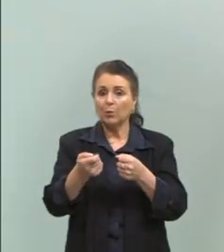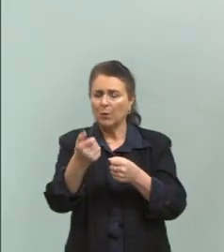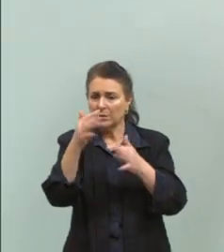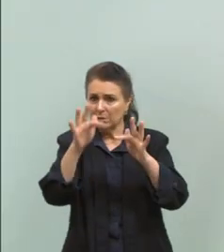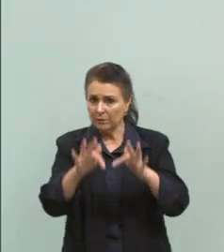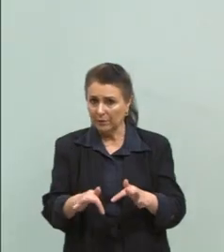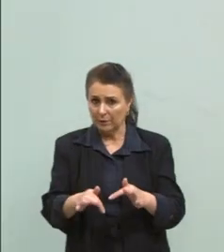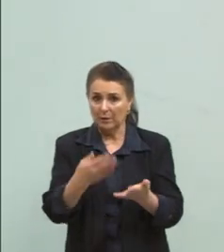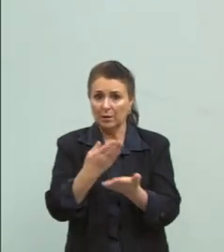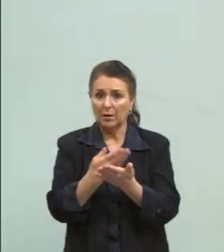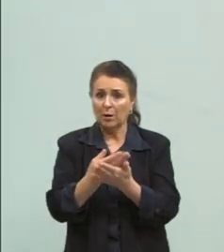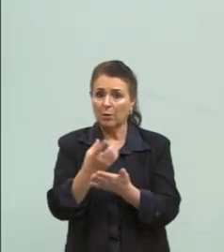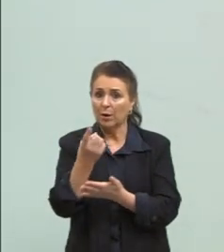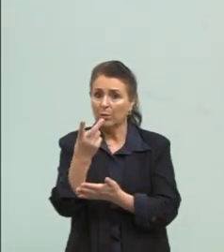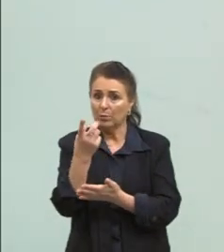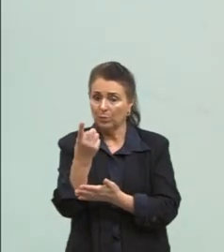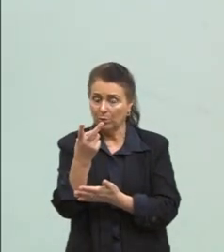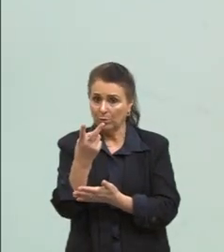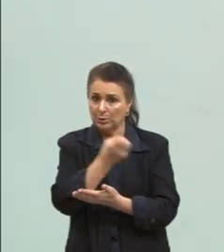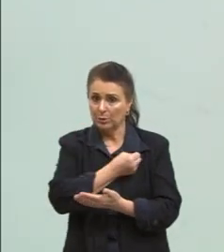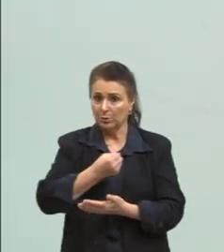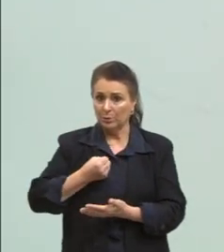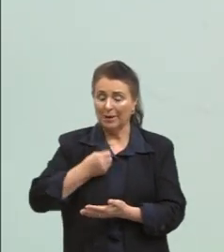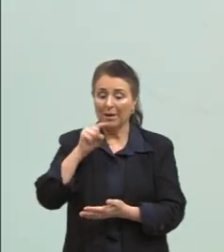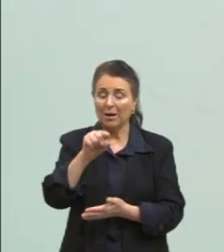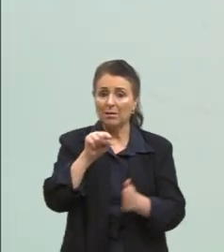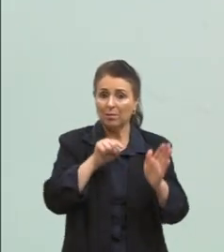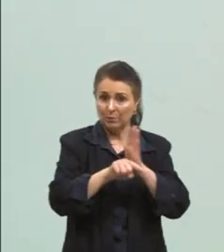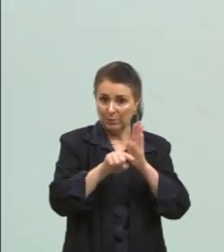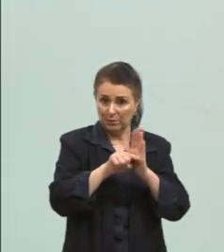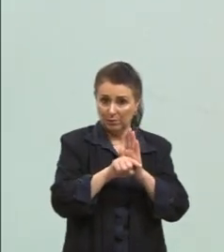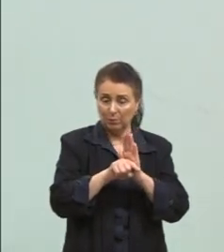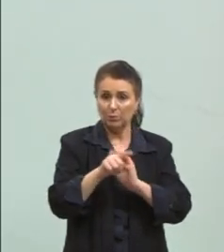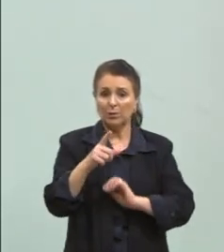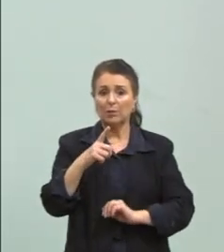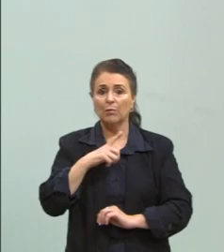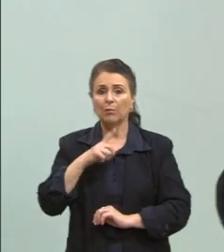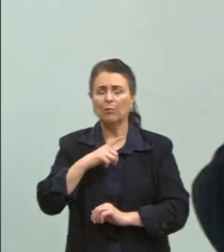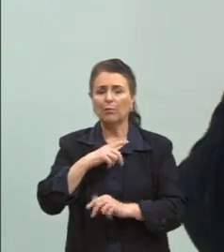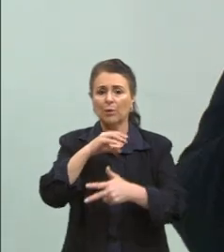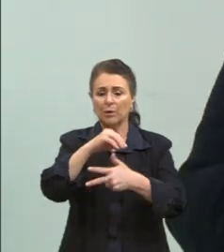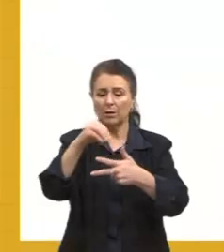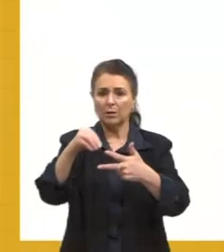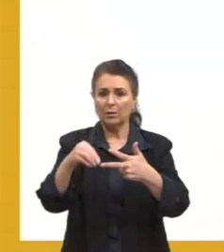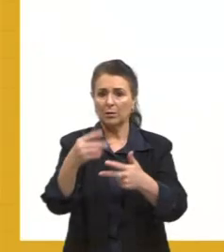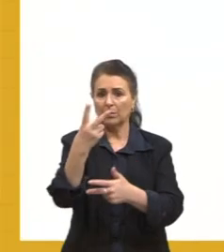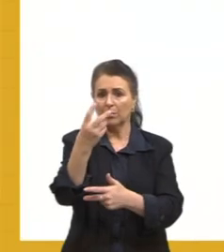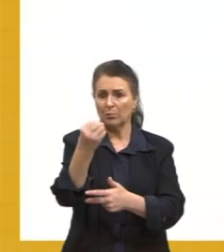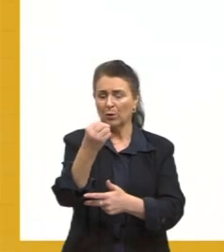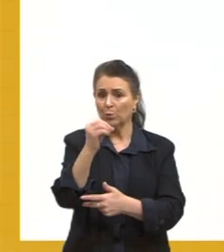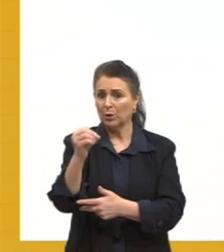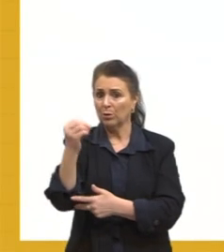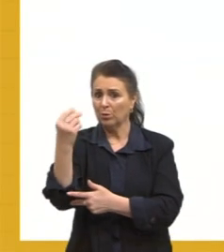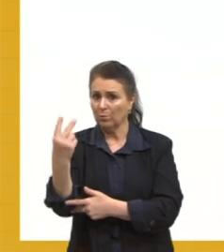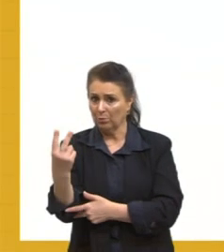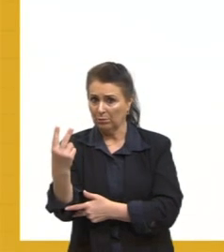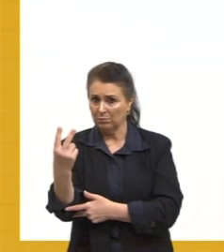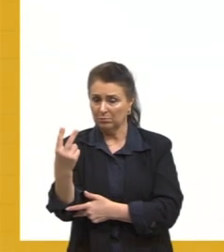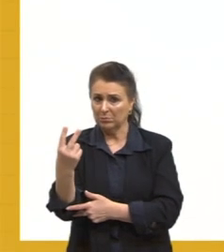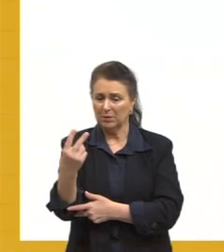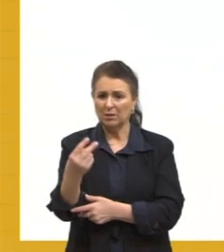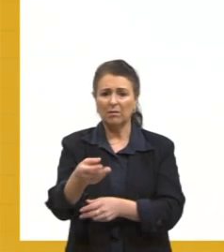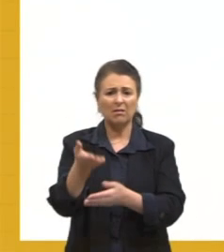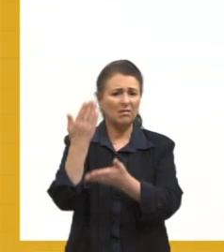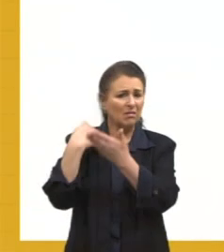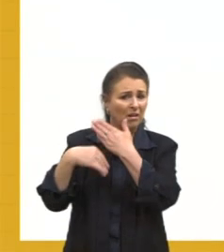12 eu comentei sobre essa questão essa questão aqui ela foi uma questão do Enem de 2002 e lá em